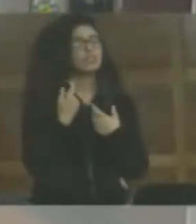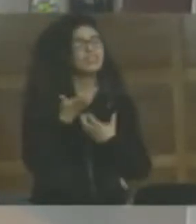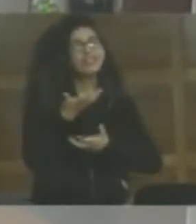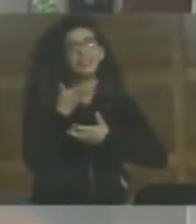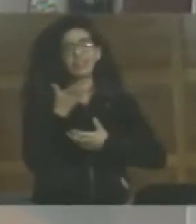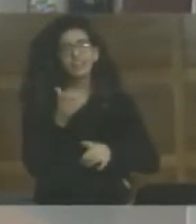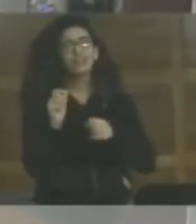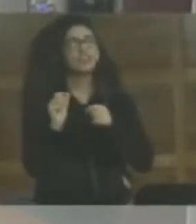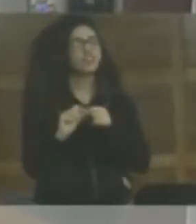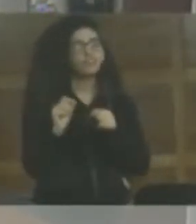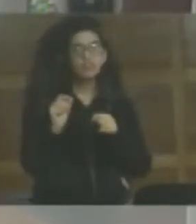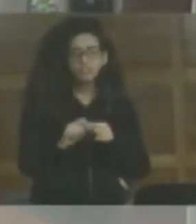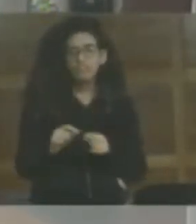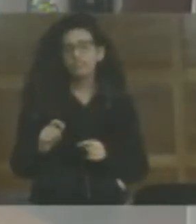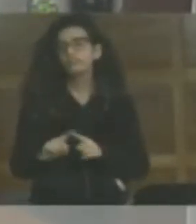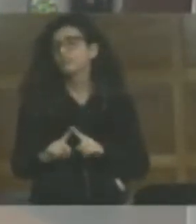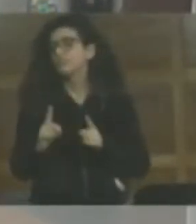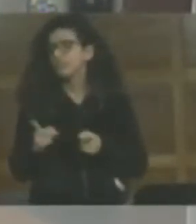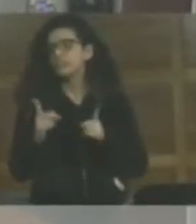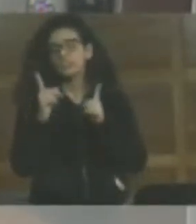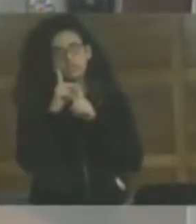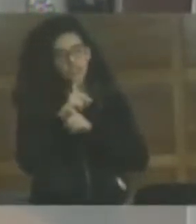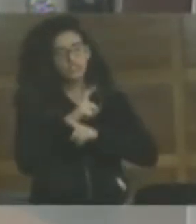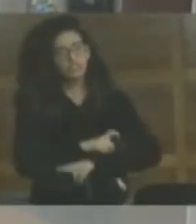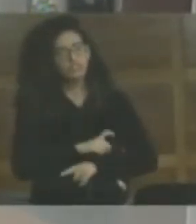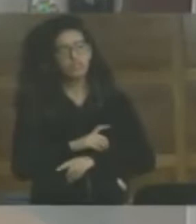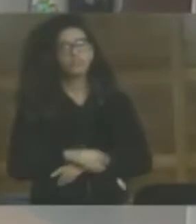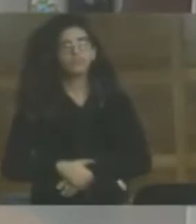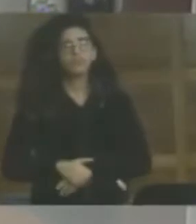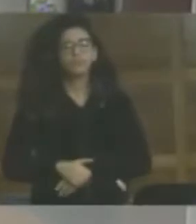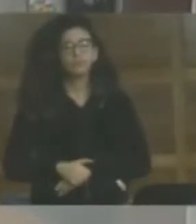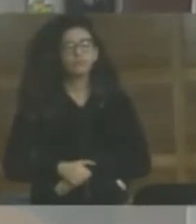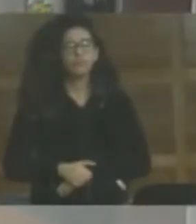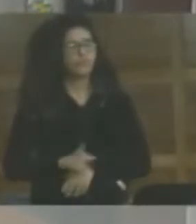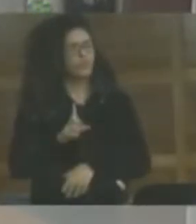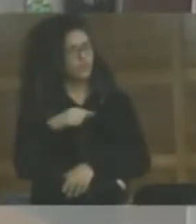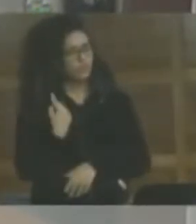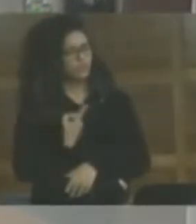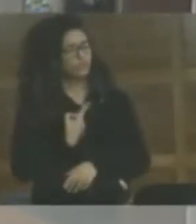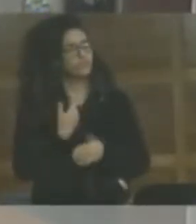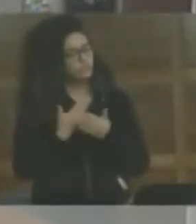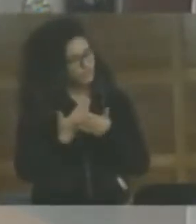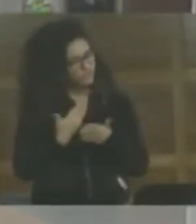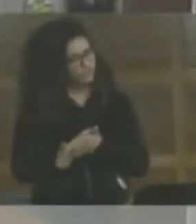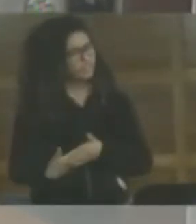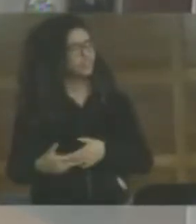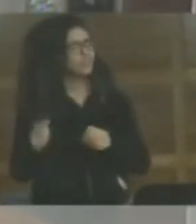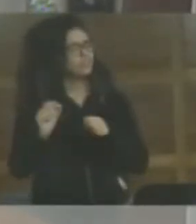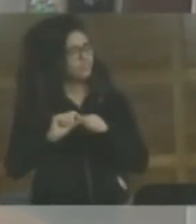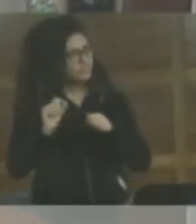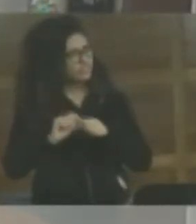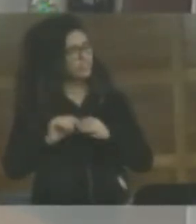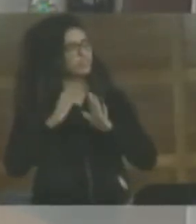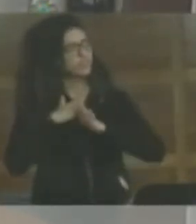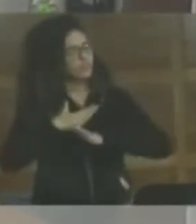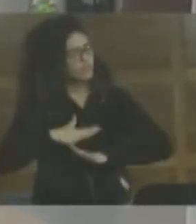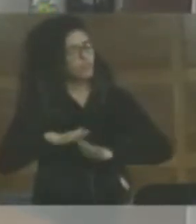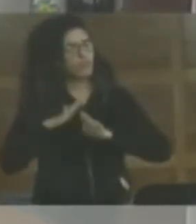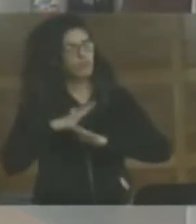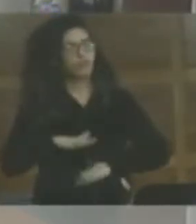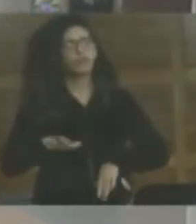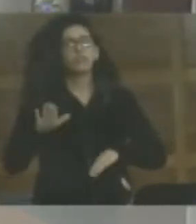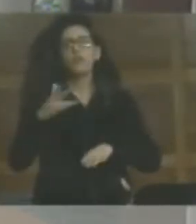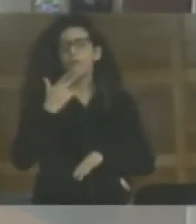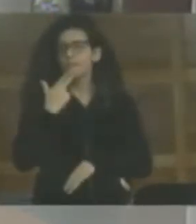fazer e é complicado, né? Mas estamos em estudo, estamos fazendo devagar. Estou aqui pedindo,